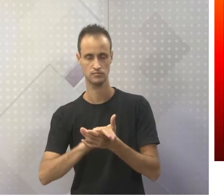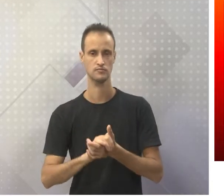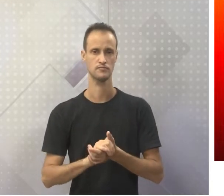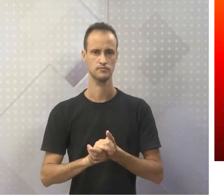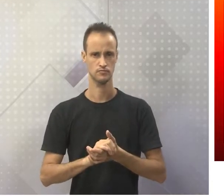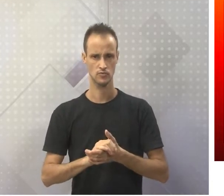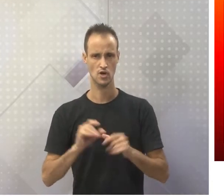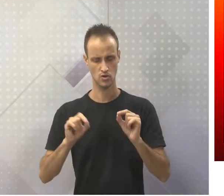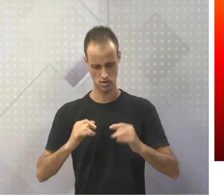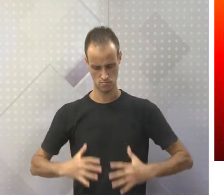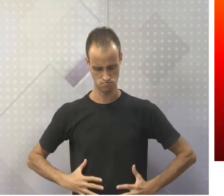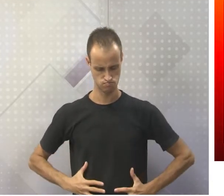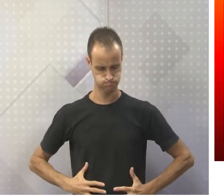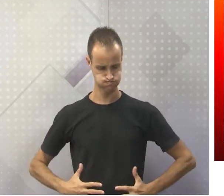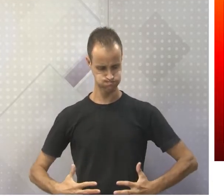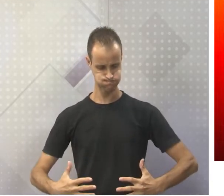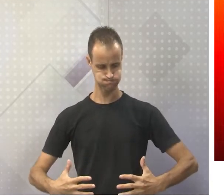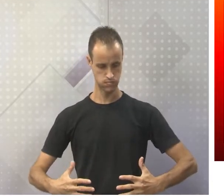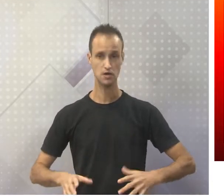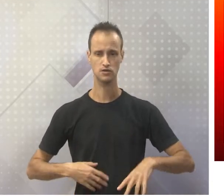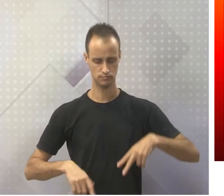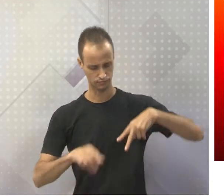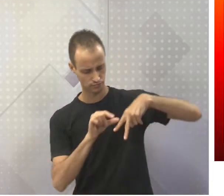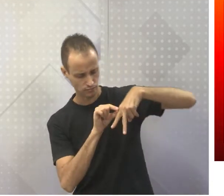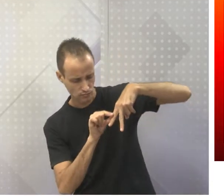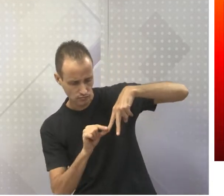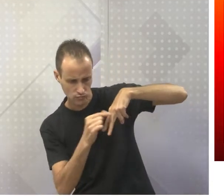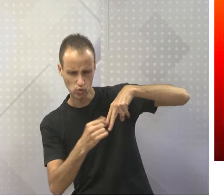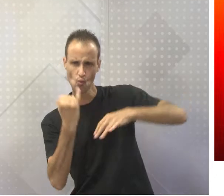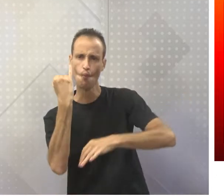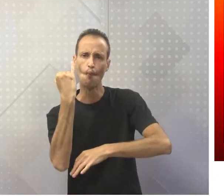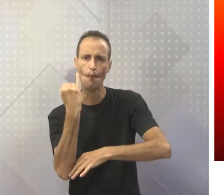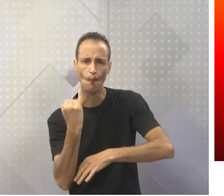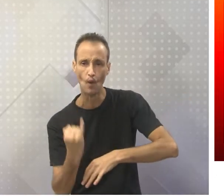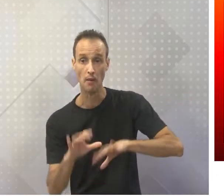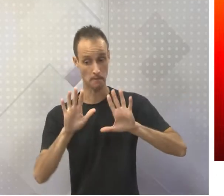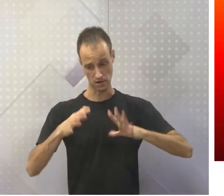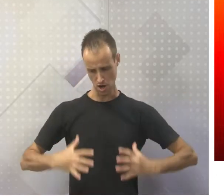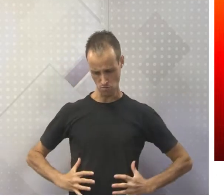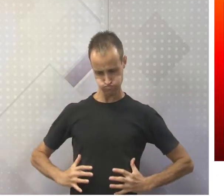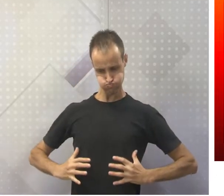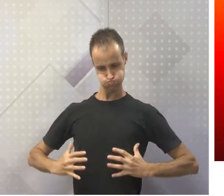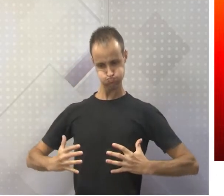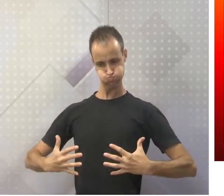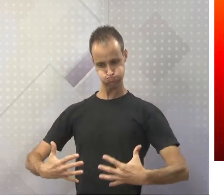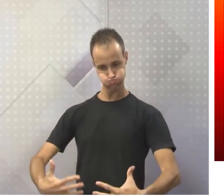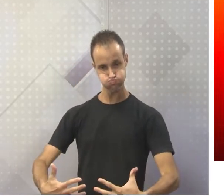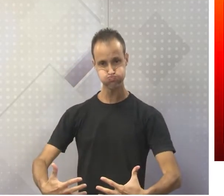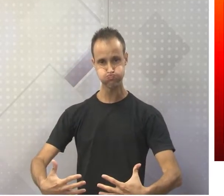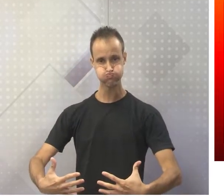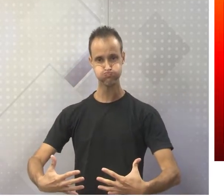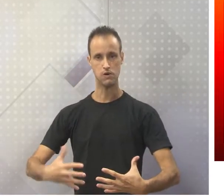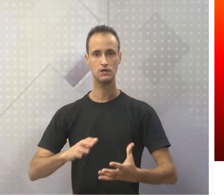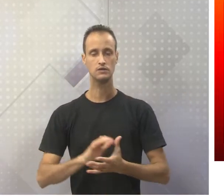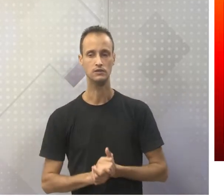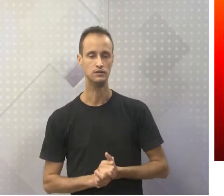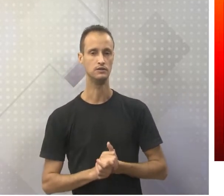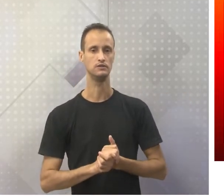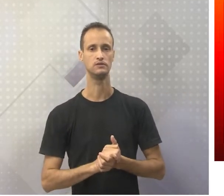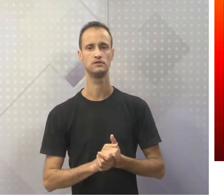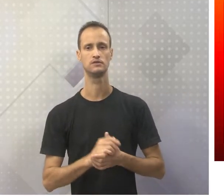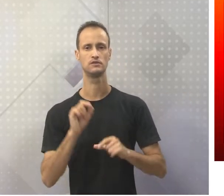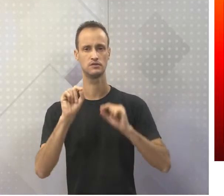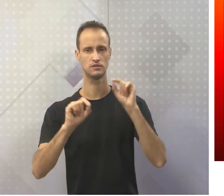fica apenas abdominal, as pernas ficam bem fininhas, parece que vai se torar, perna de siriema, certo? Ele tem